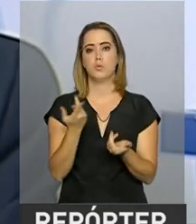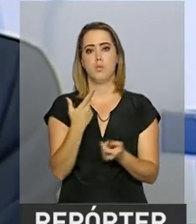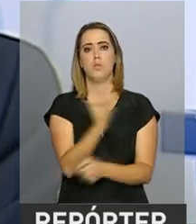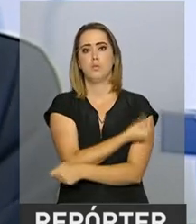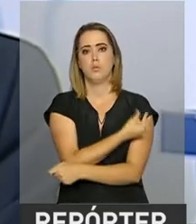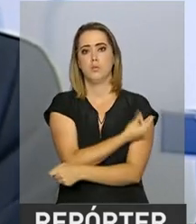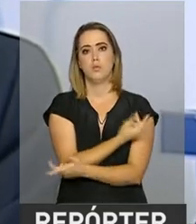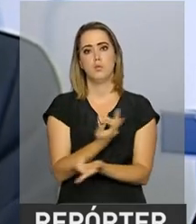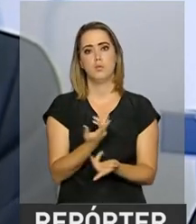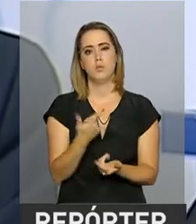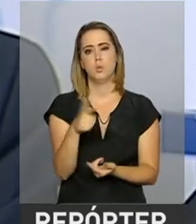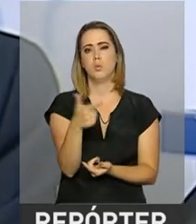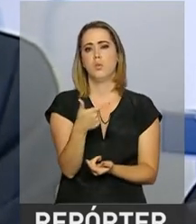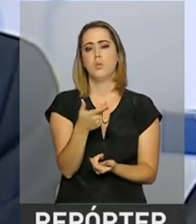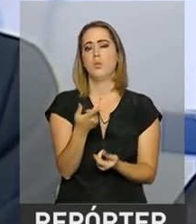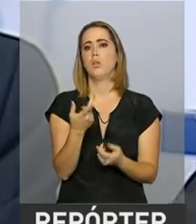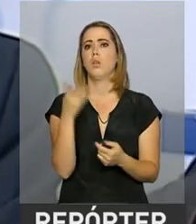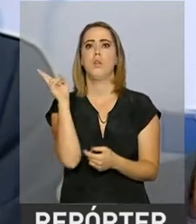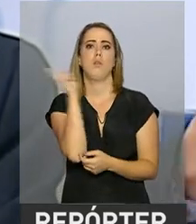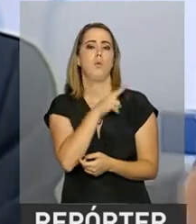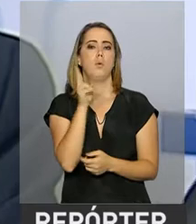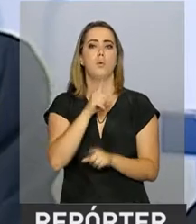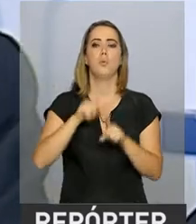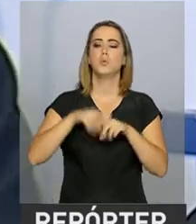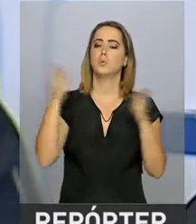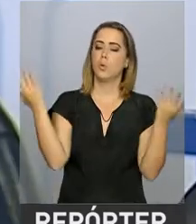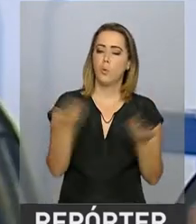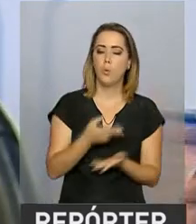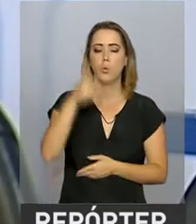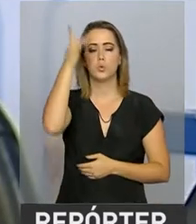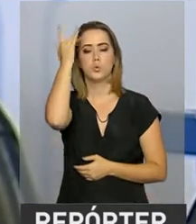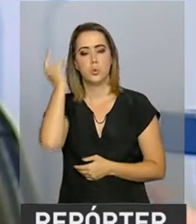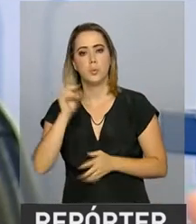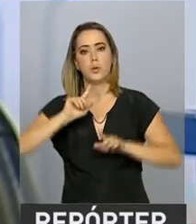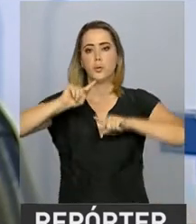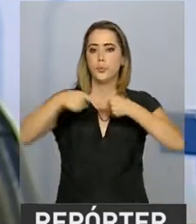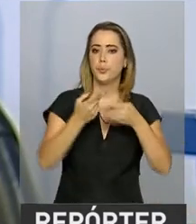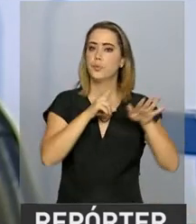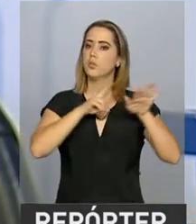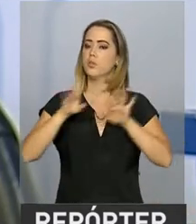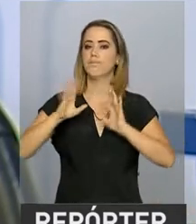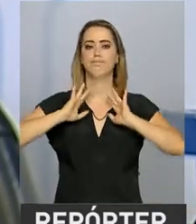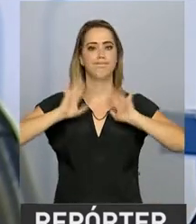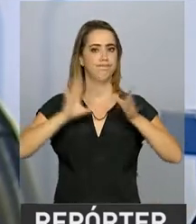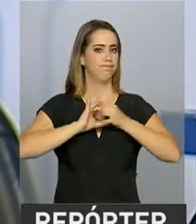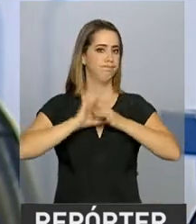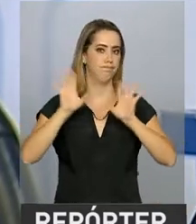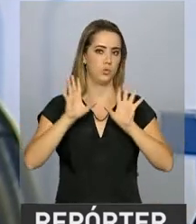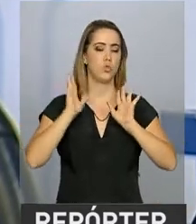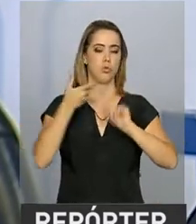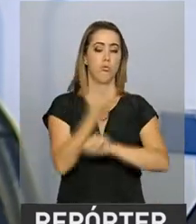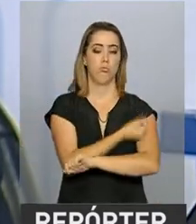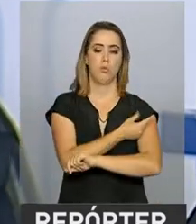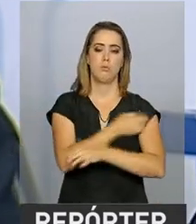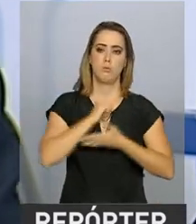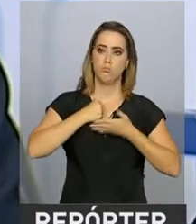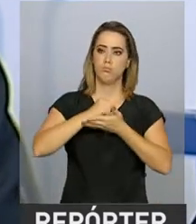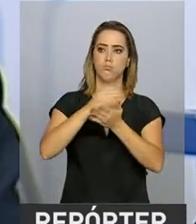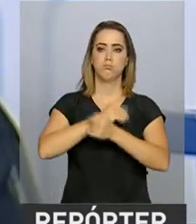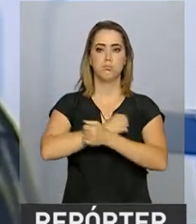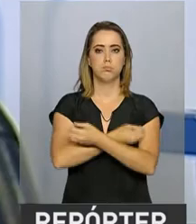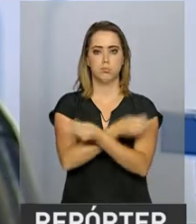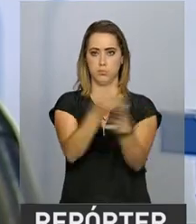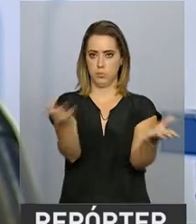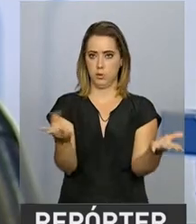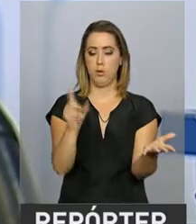vacinar não tem pressa pode ser hoje ou amanhã a semana que vem as ações já estão disponíveis e nós esperamos